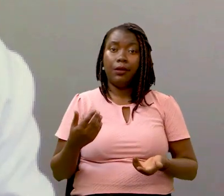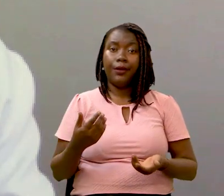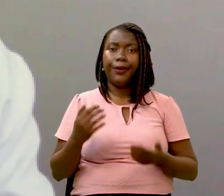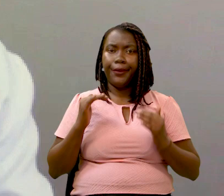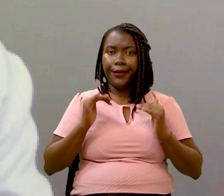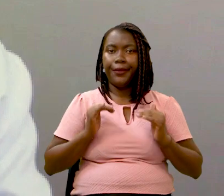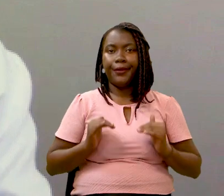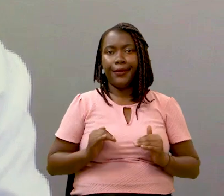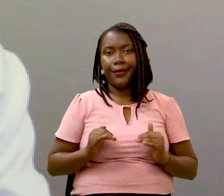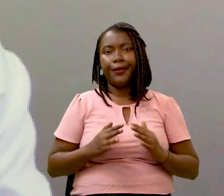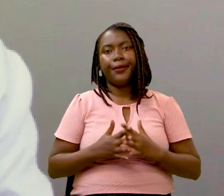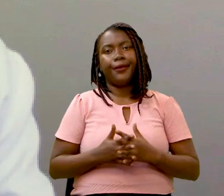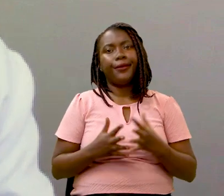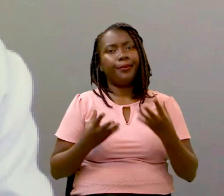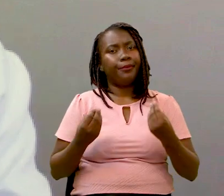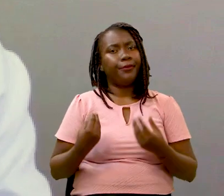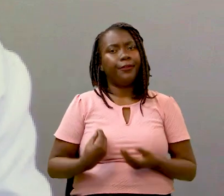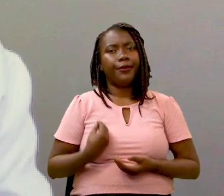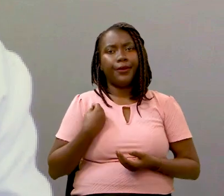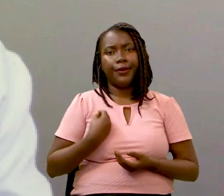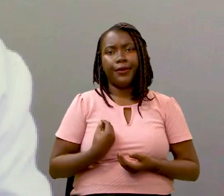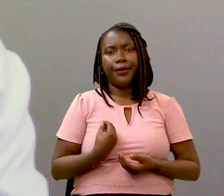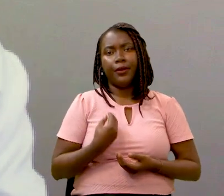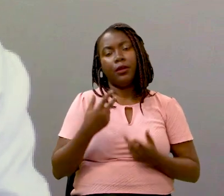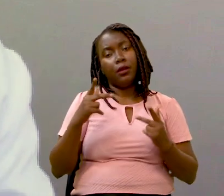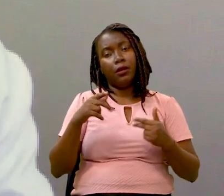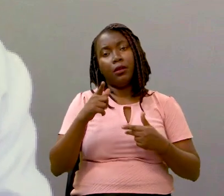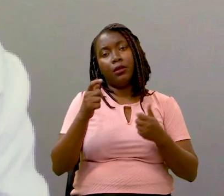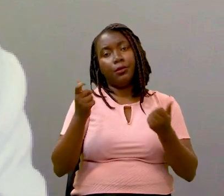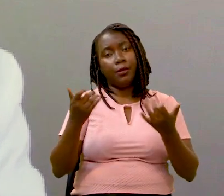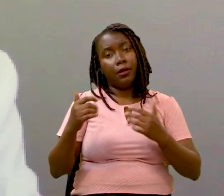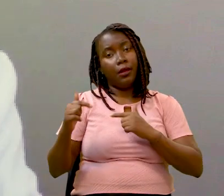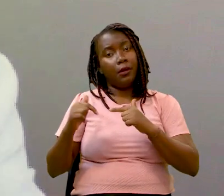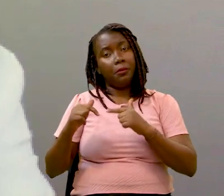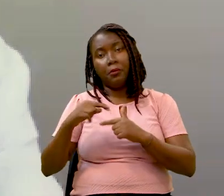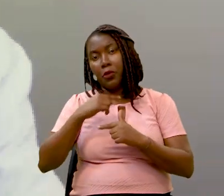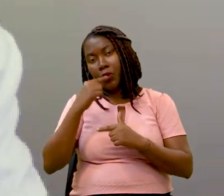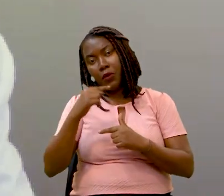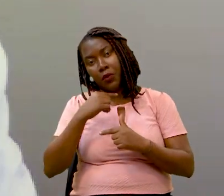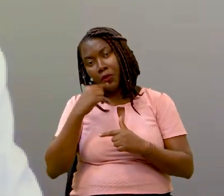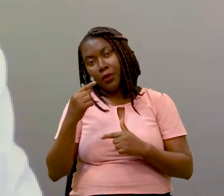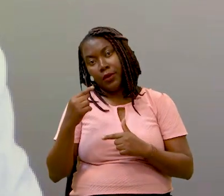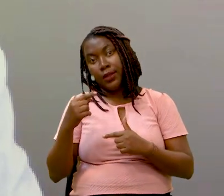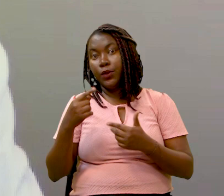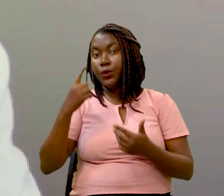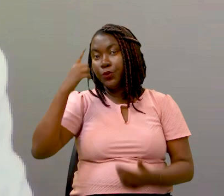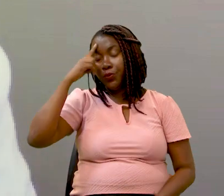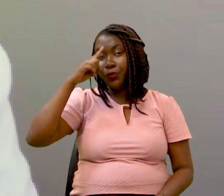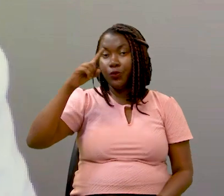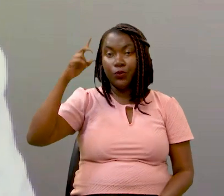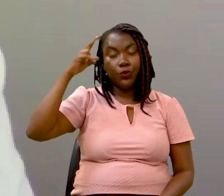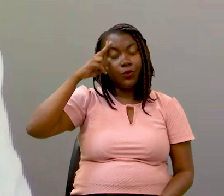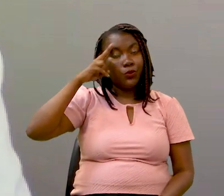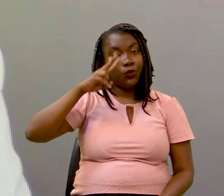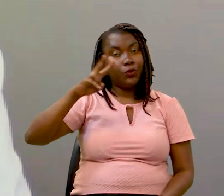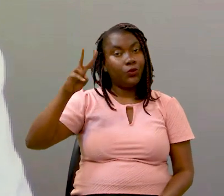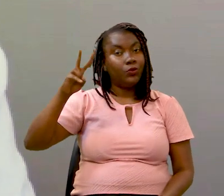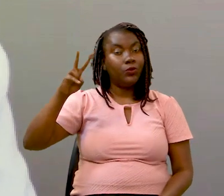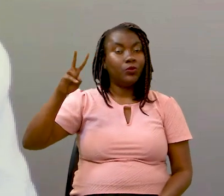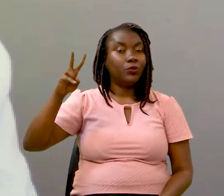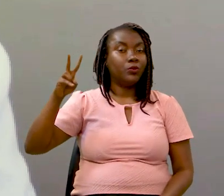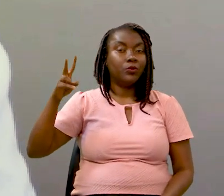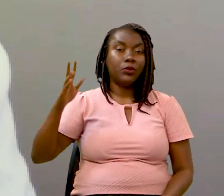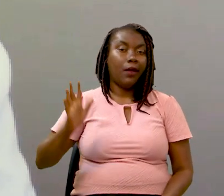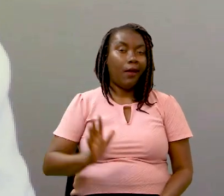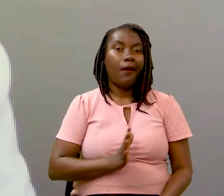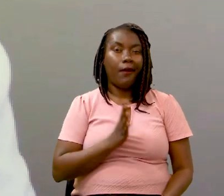crises, incapacita. Atrapalha muito a vida do indivíduo. Você falou, se você trabalha, não consegue trabalhar um dia, 2 dias.